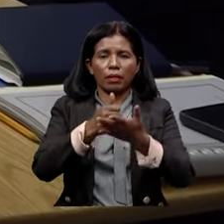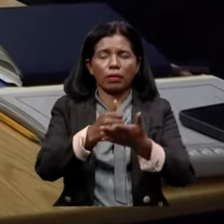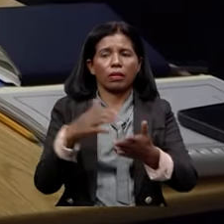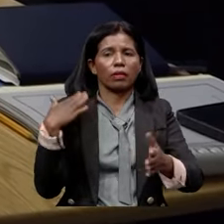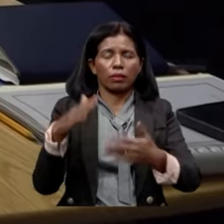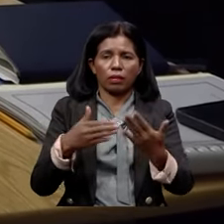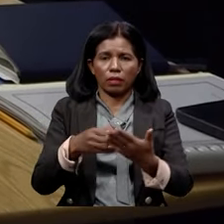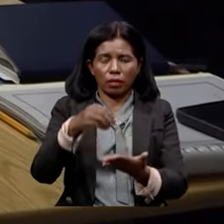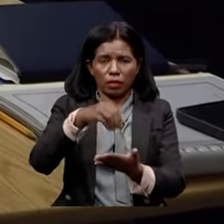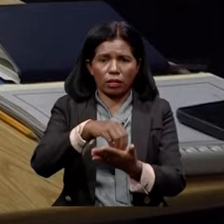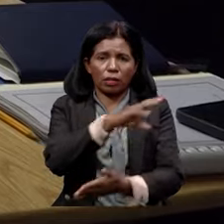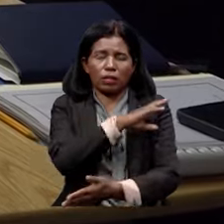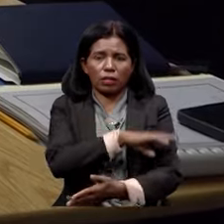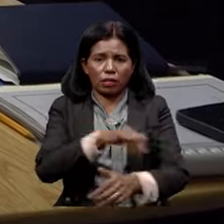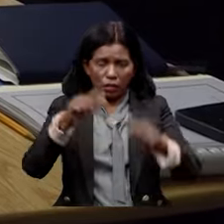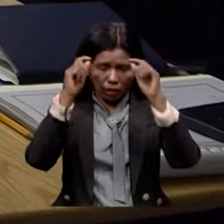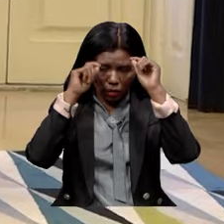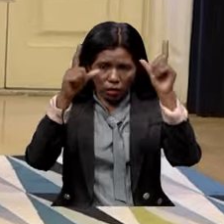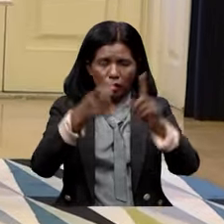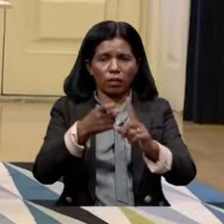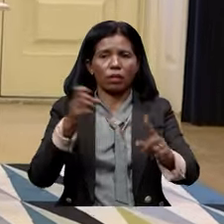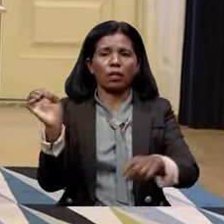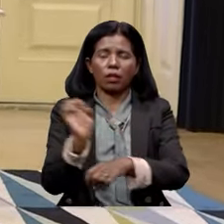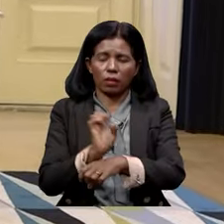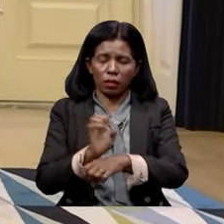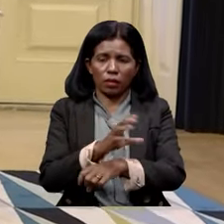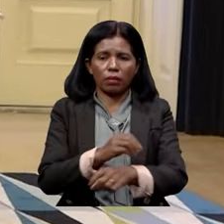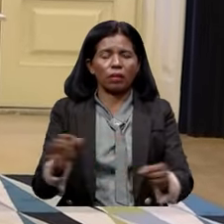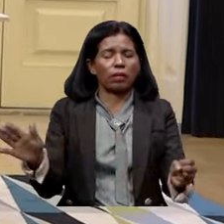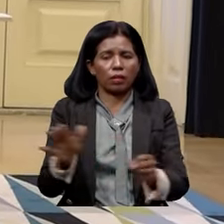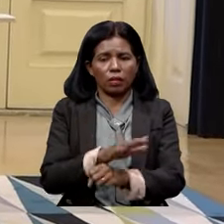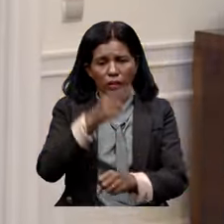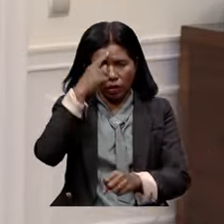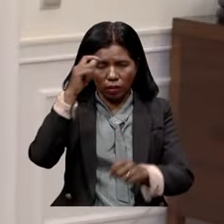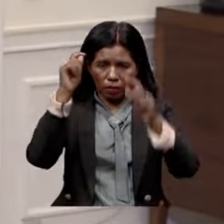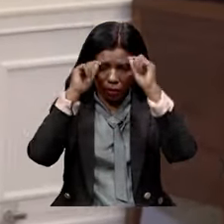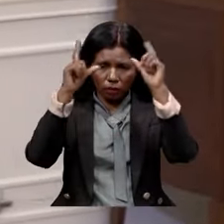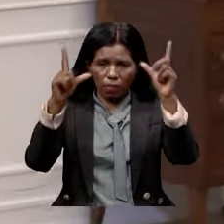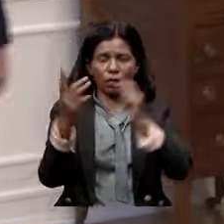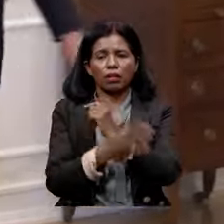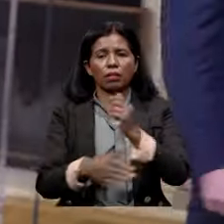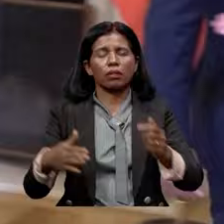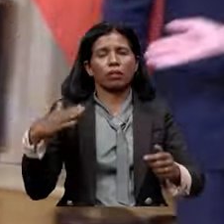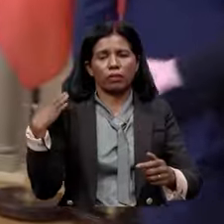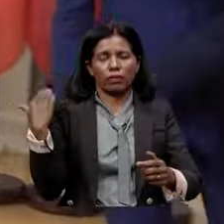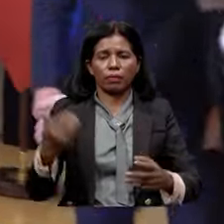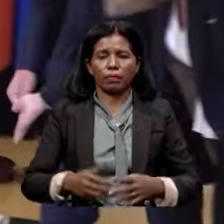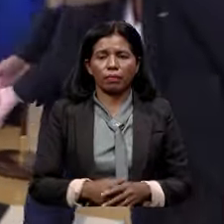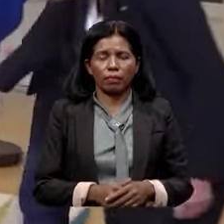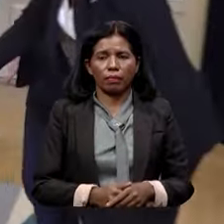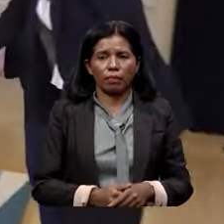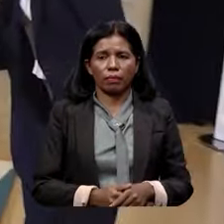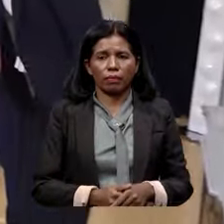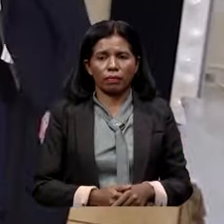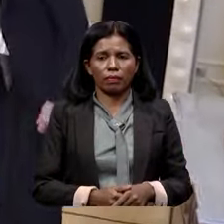por garante segurança Timor, lihusi economia, nebe sustentável, também Timor raída, nebe sei jovem.